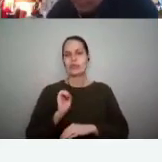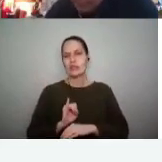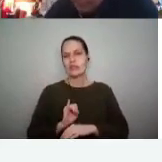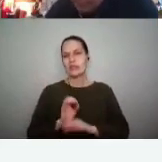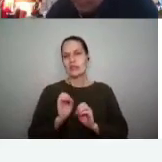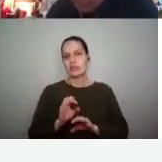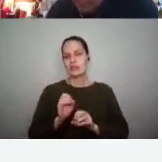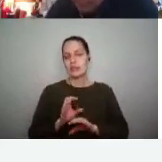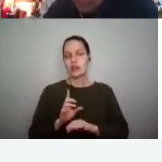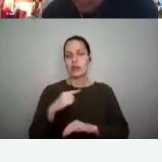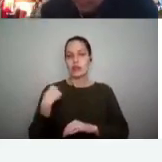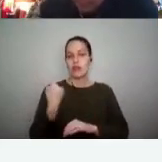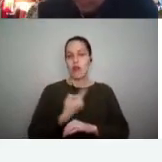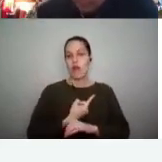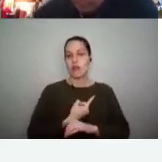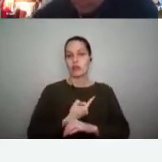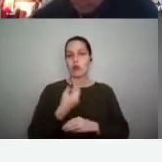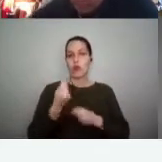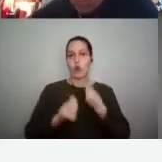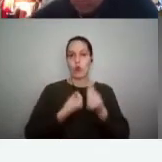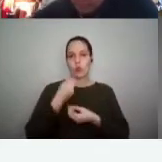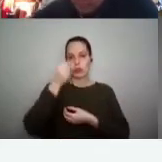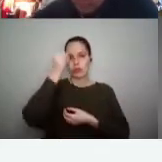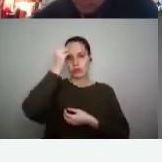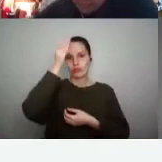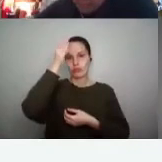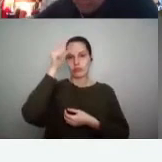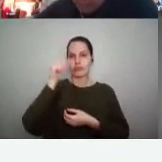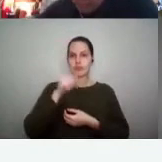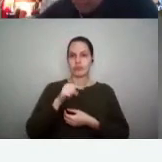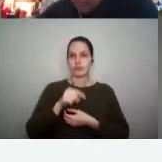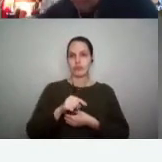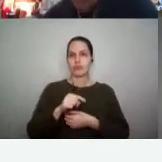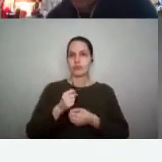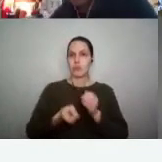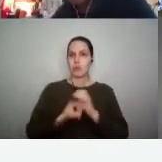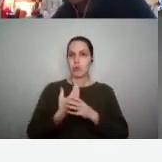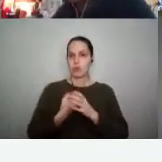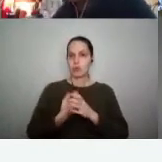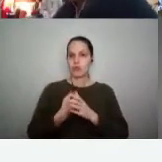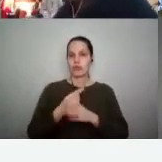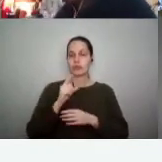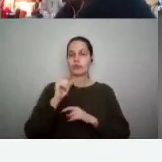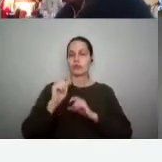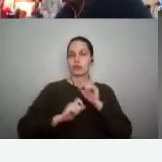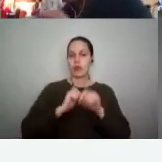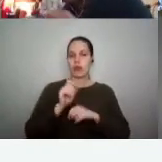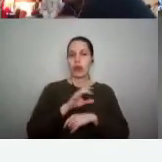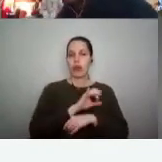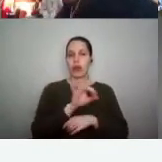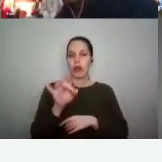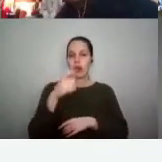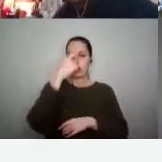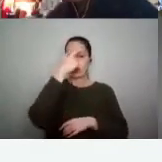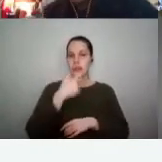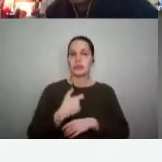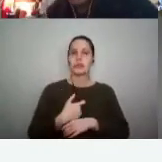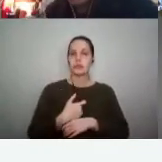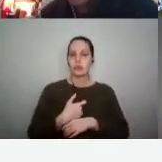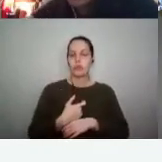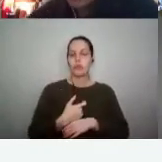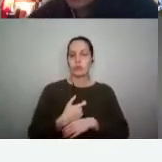pouco a forma como o conhecimento foi produzido, né? Quem são as pessoas, quem são os sujeitos, que